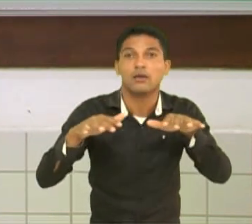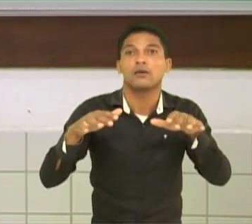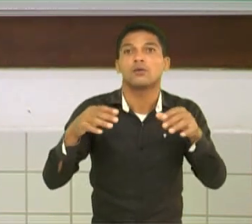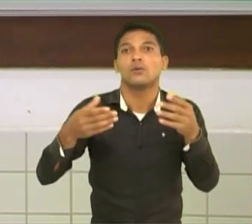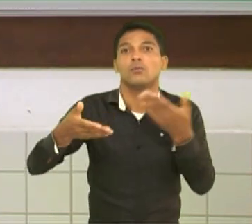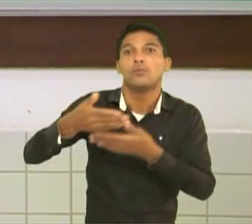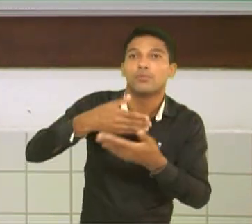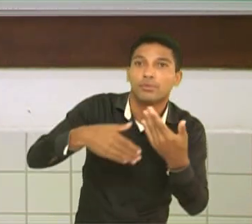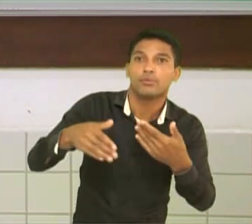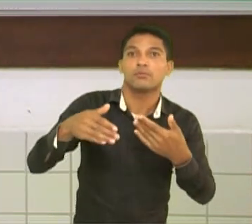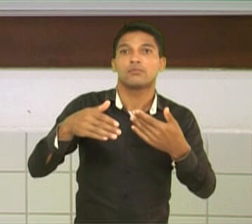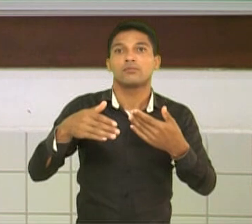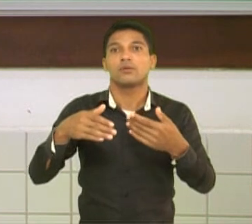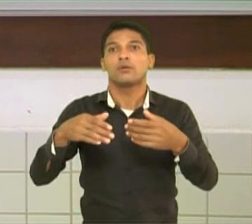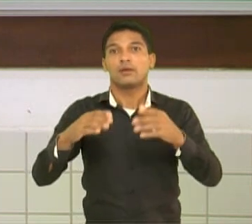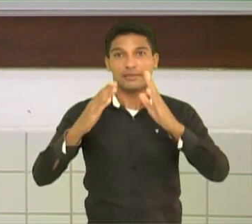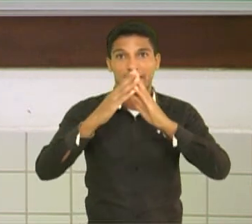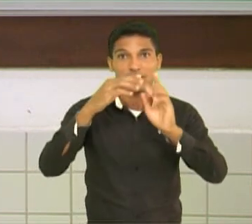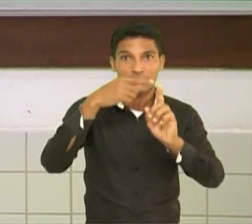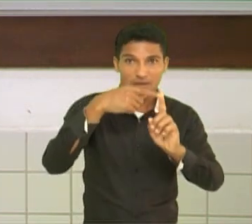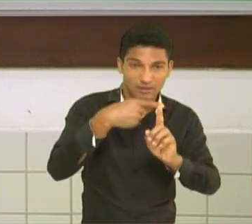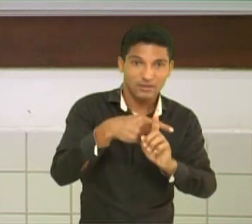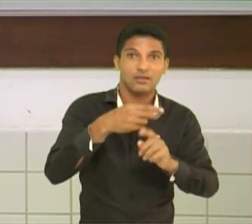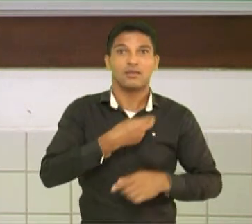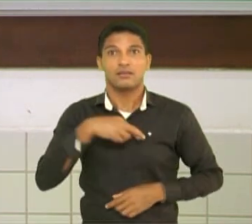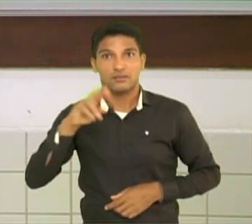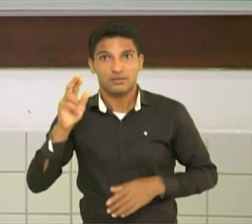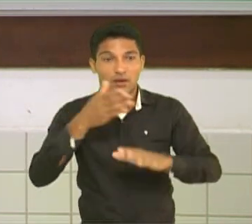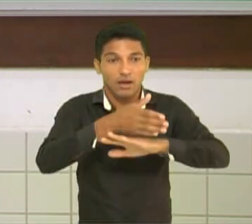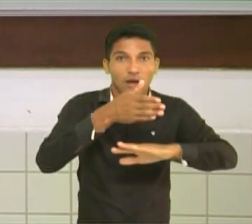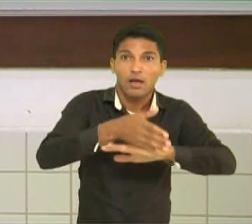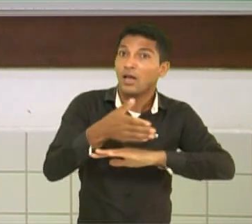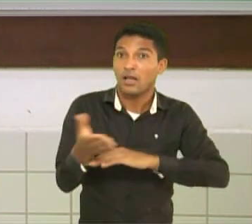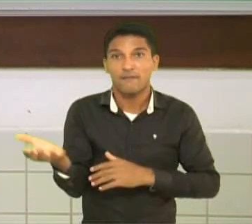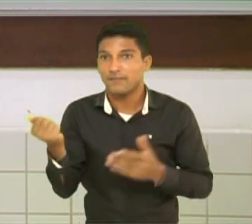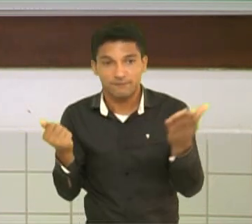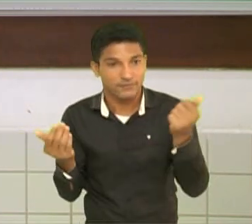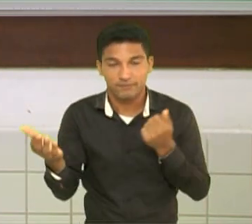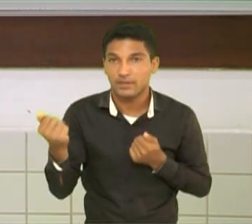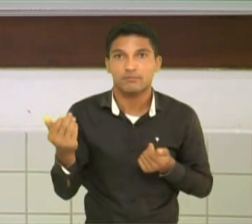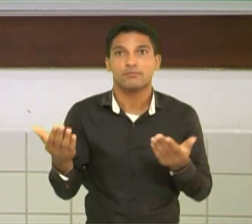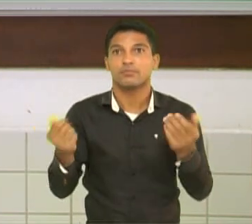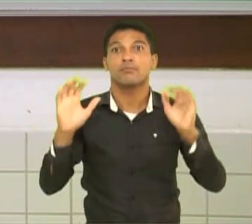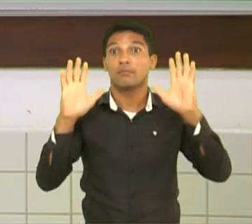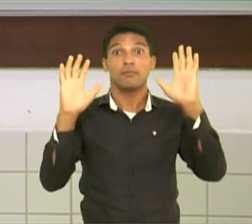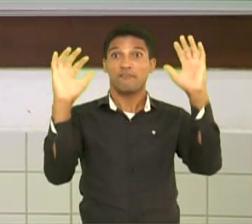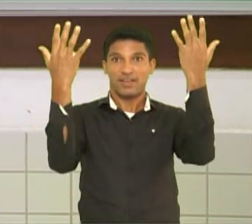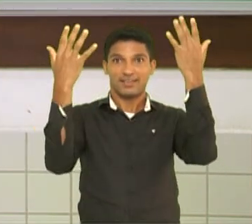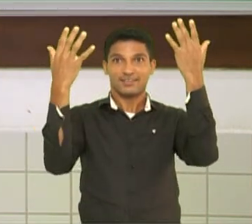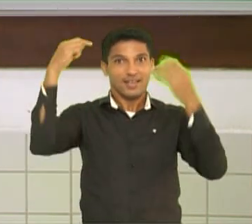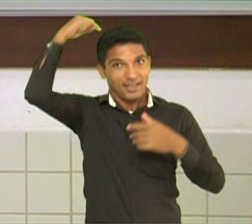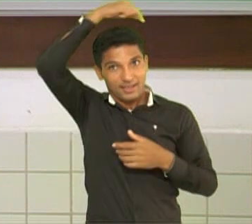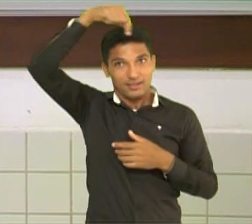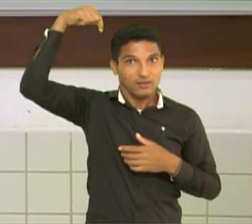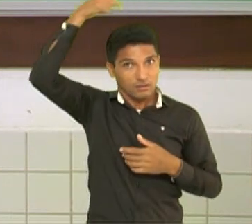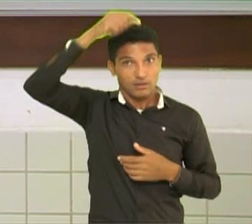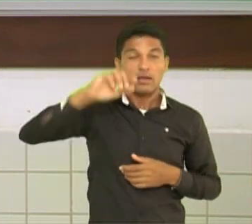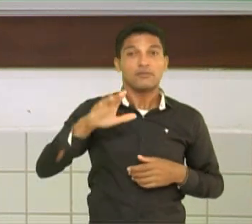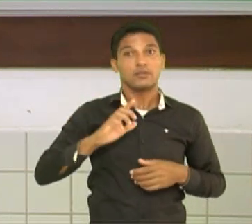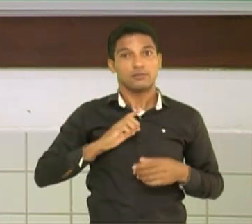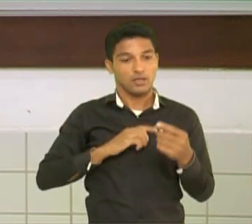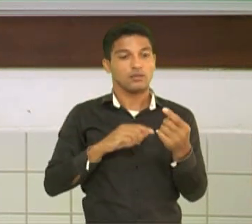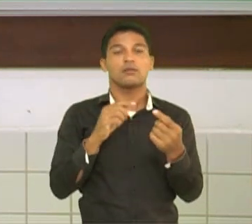essa cultura ou essa religião para fazerem uma celebração. Muitas vezes tem alimentos que podem ser ou não